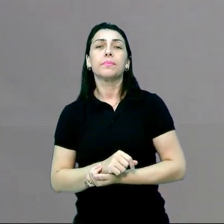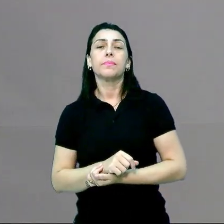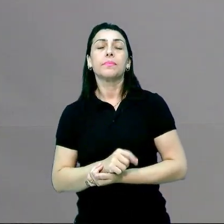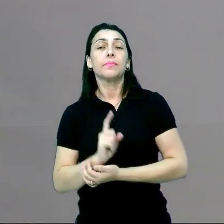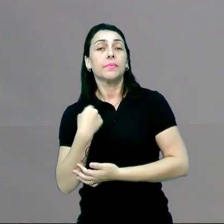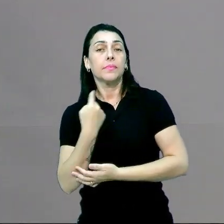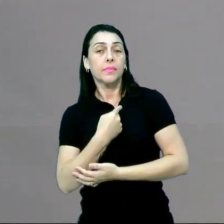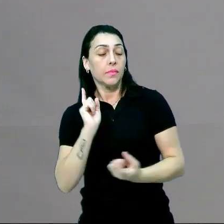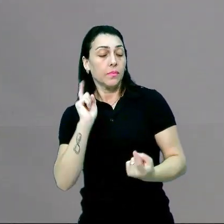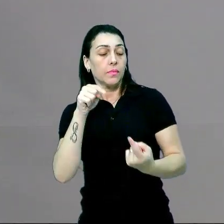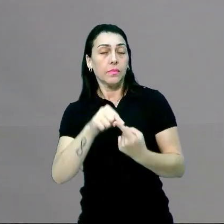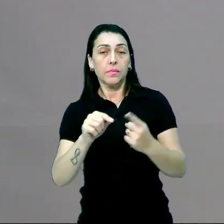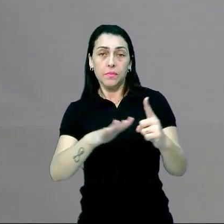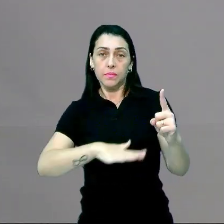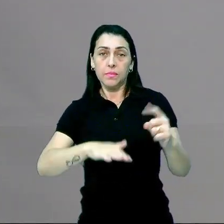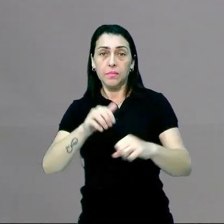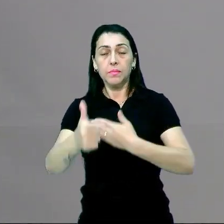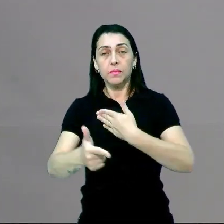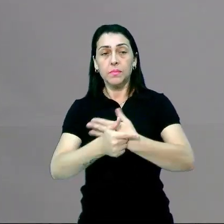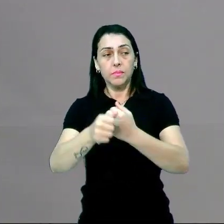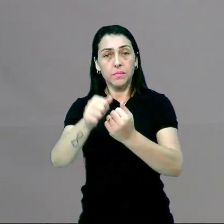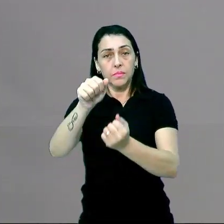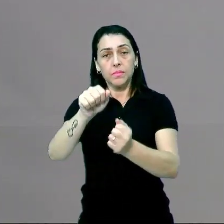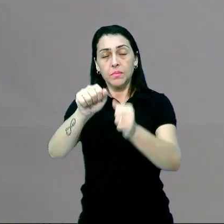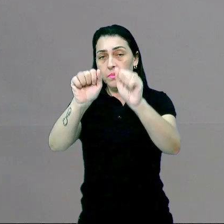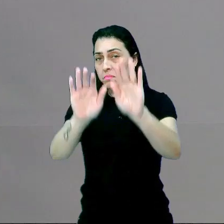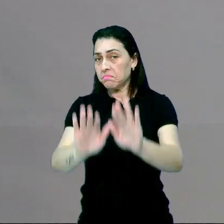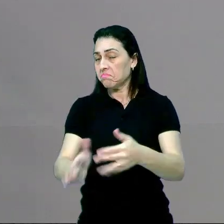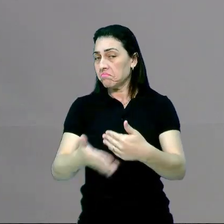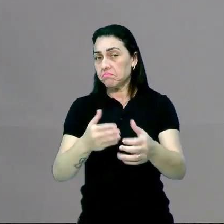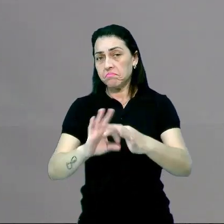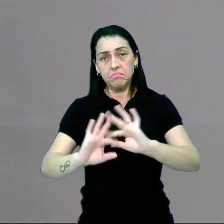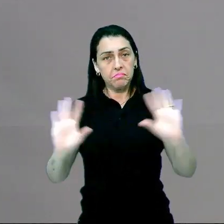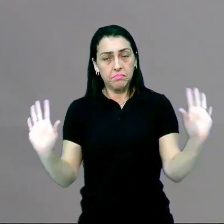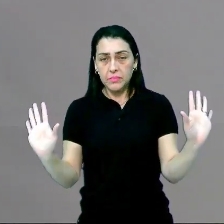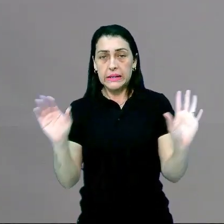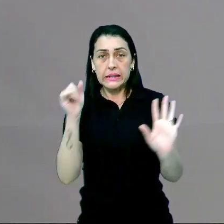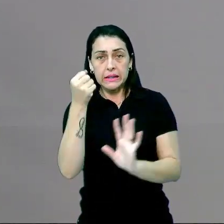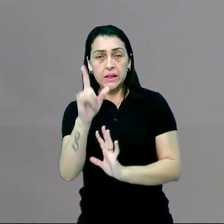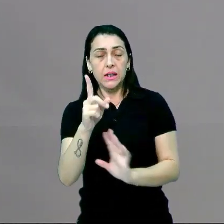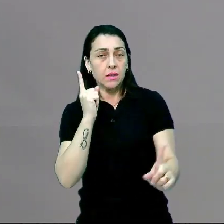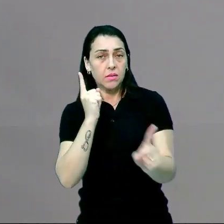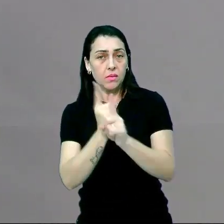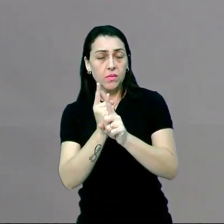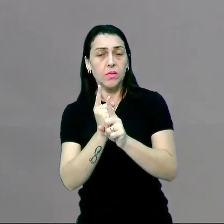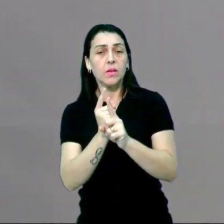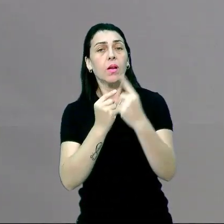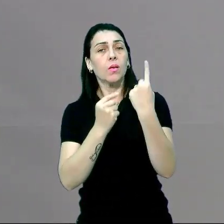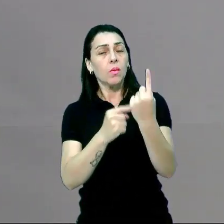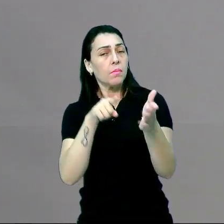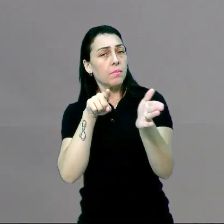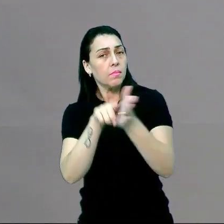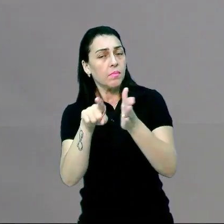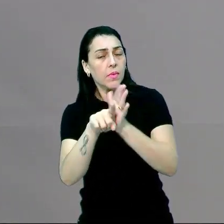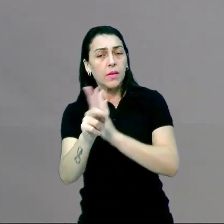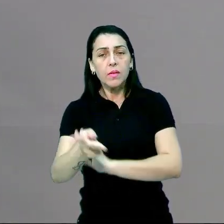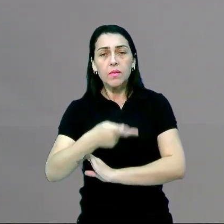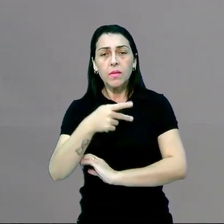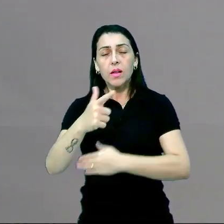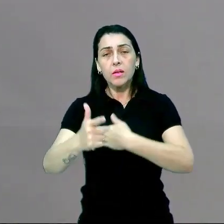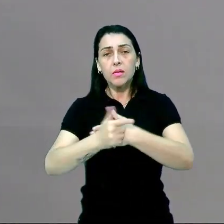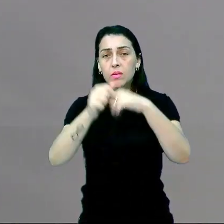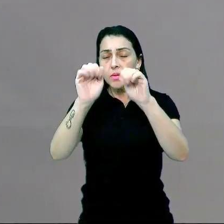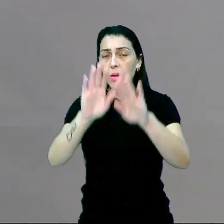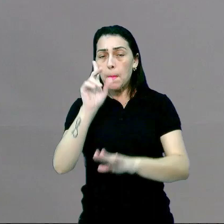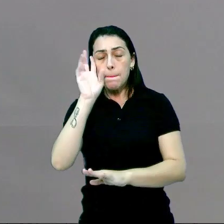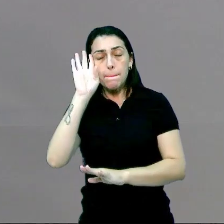isso, gente. A função social de um cartaz, independente do cartaz, se você encontrar uma questão que fale sobre cartaz,